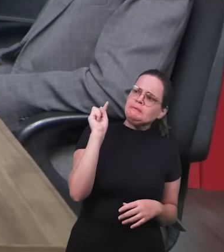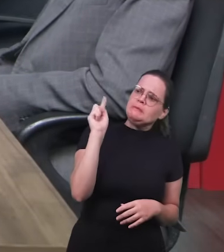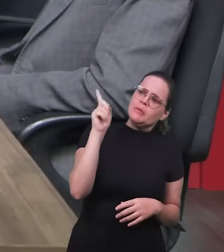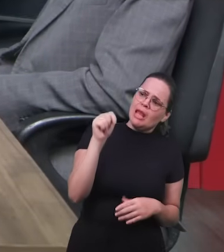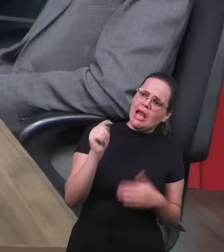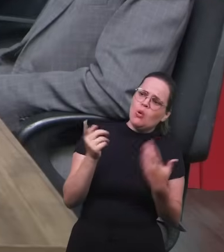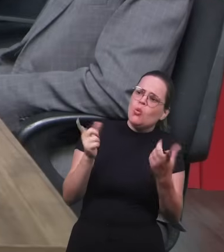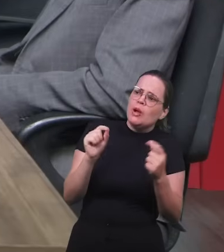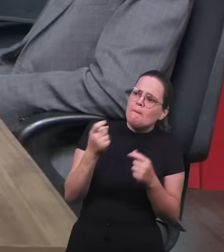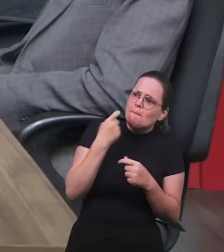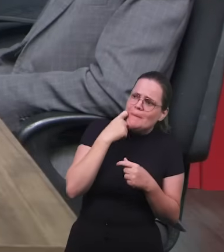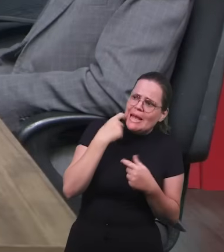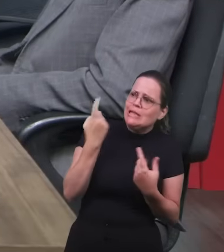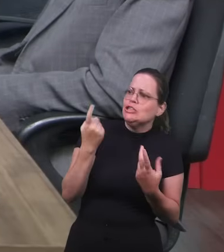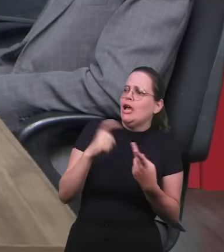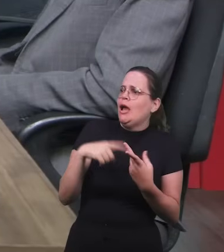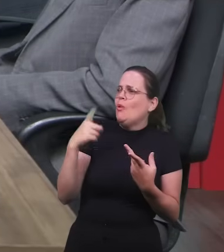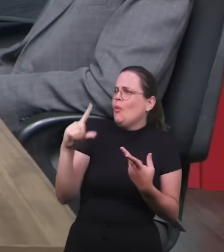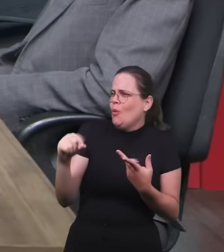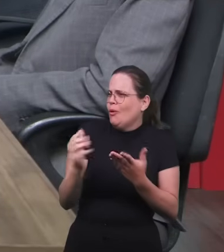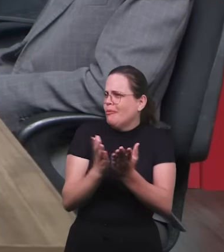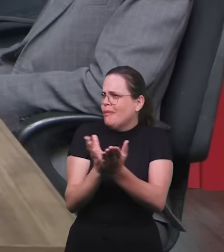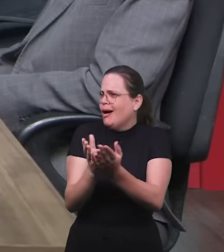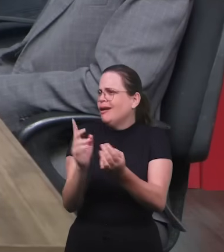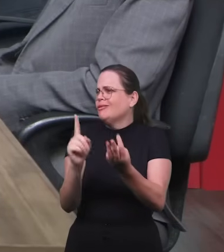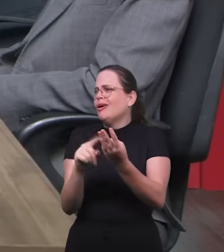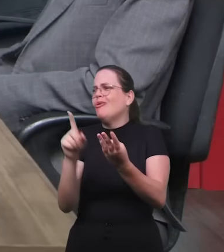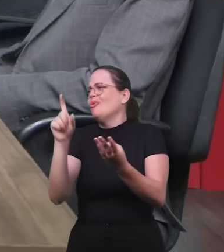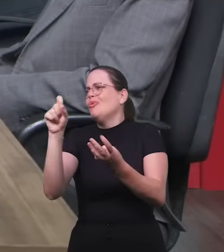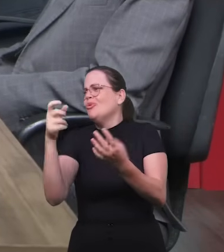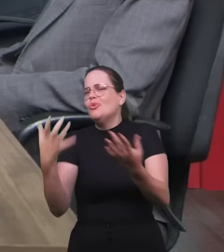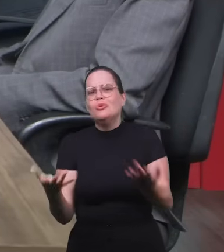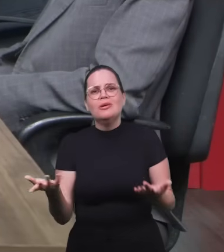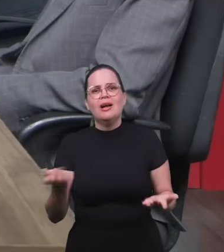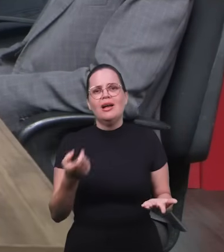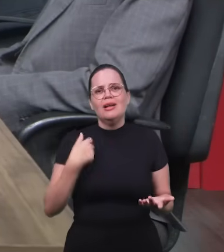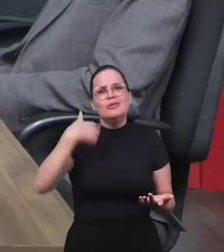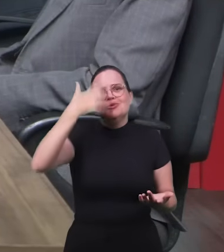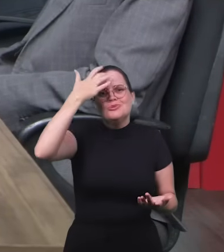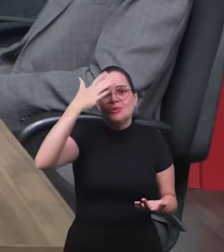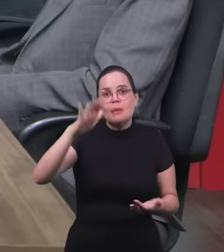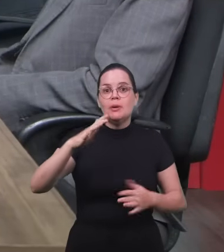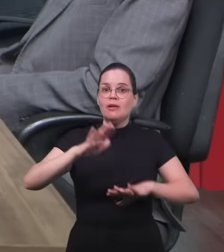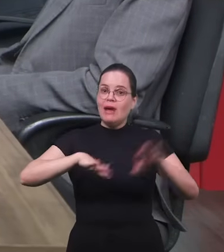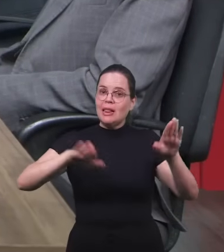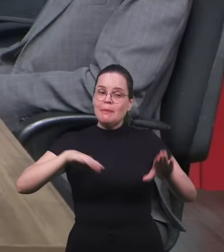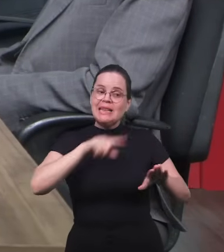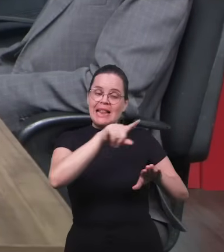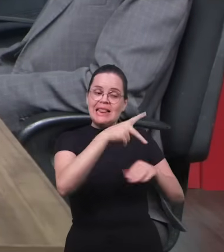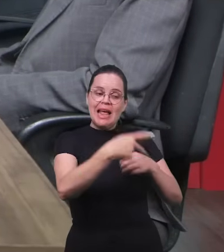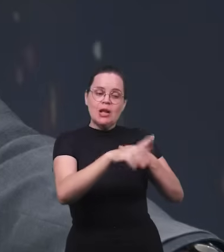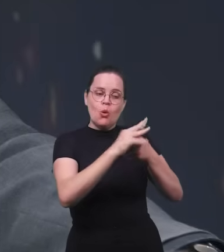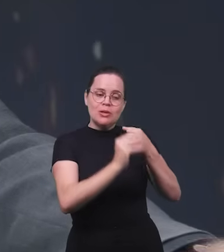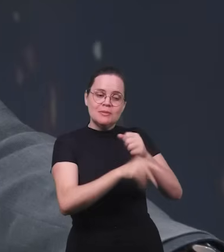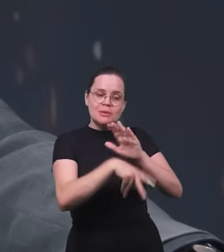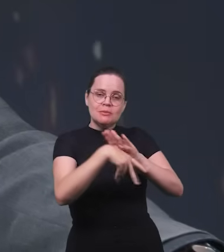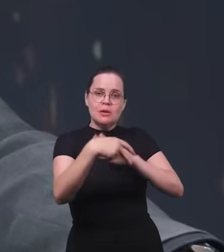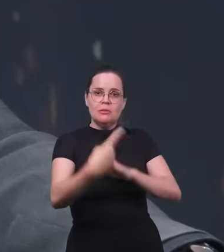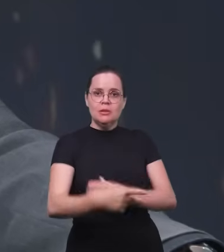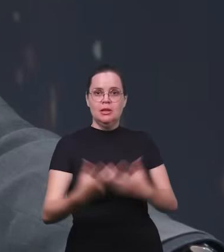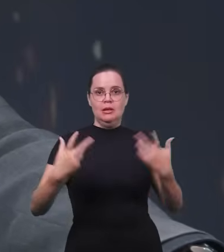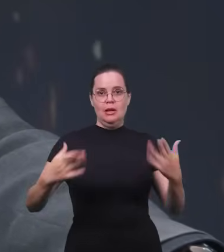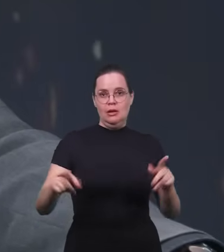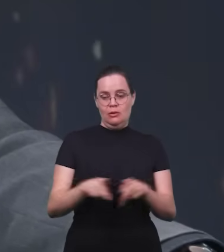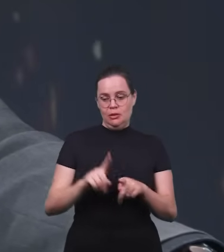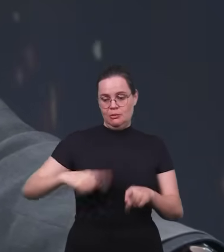já vivenciei, com base naquilo que é a minha percepção. Nós vamos ver isso, assim, até de modo corriqueiro